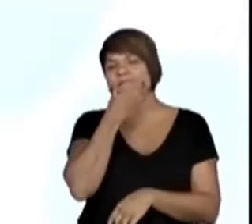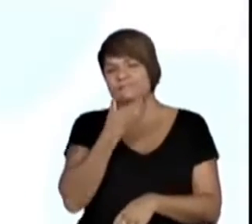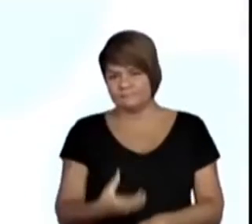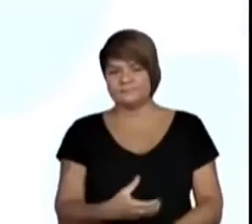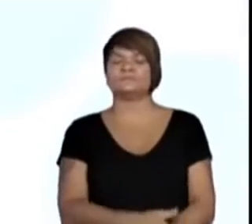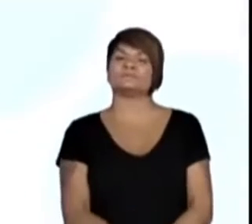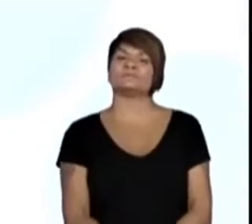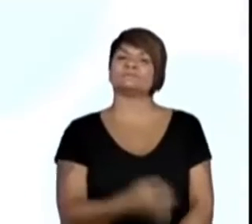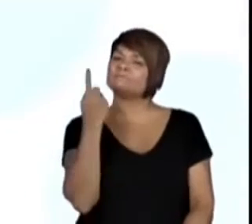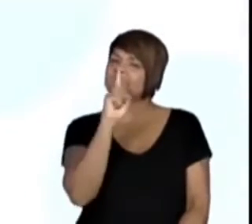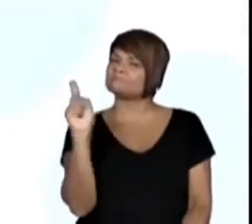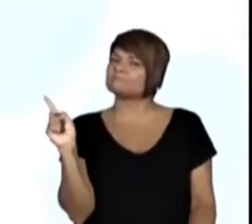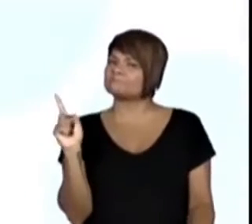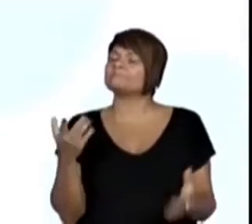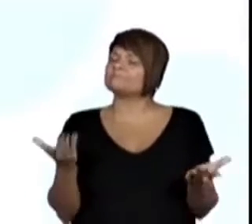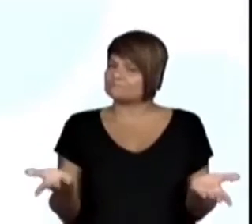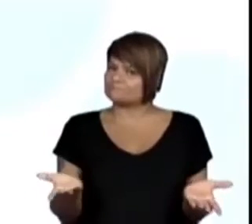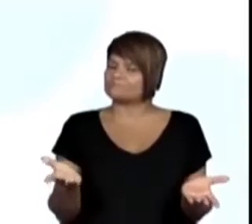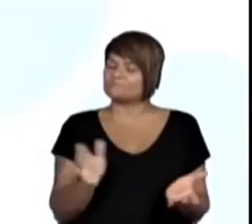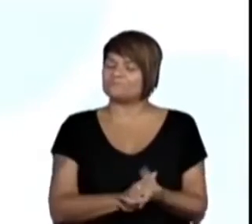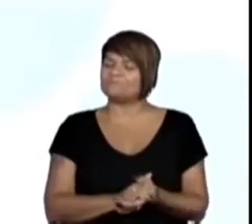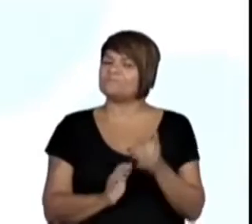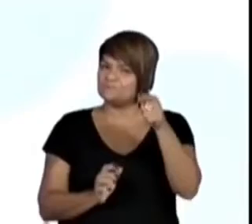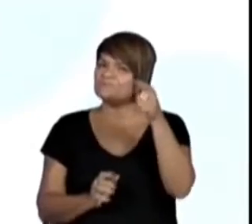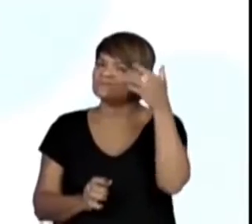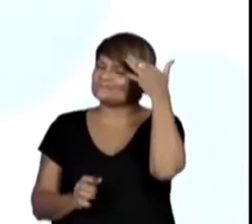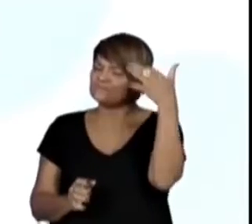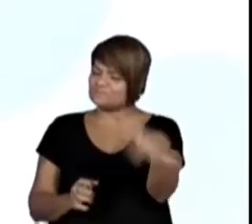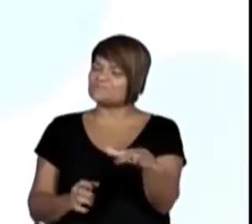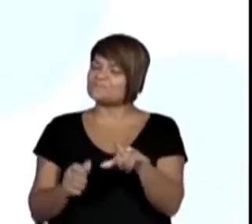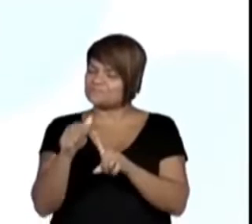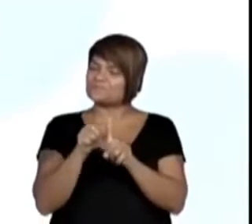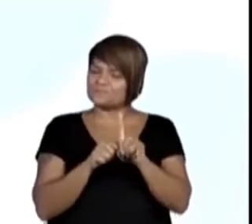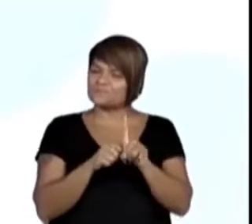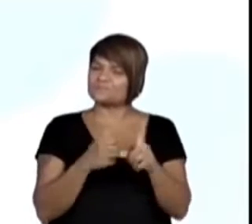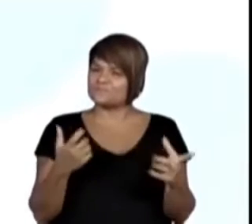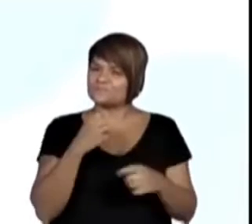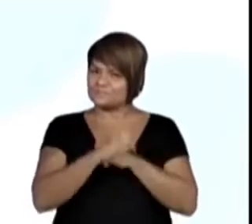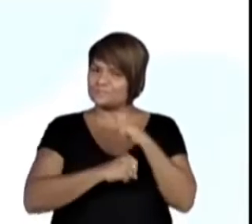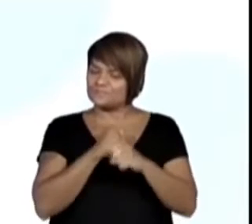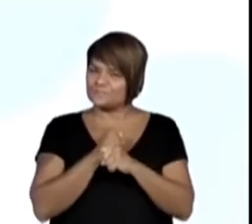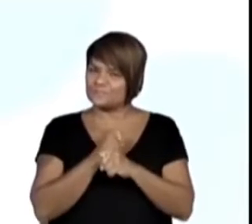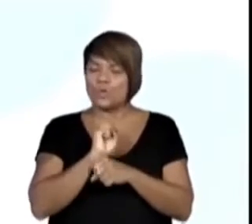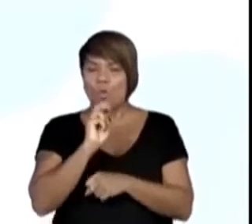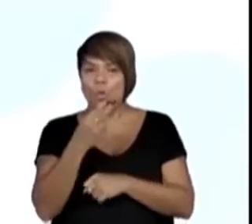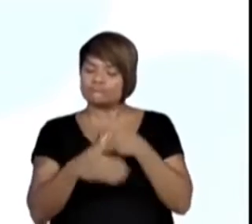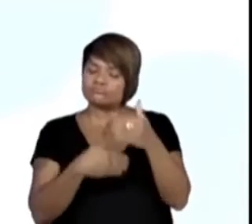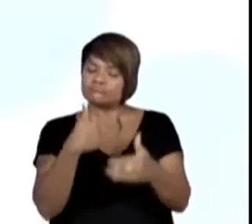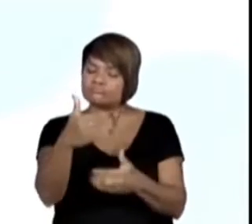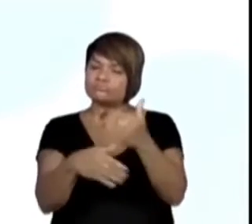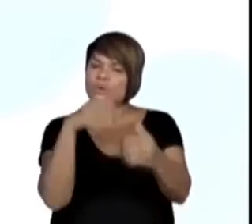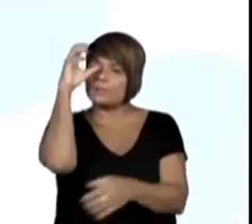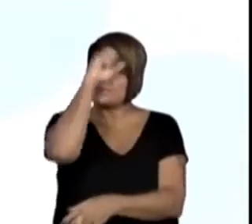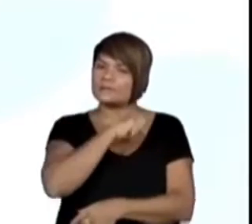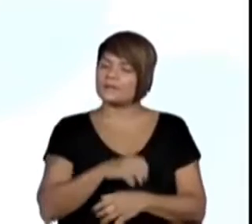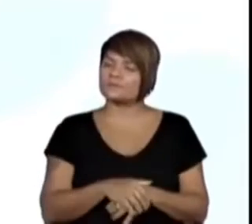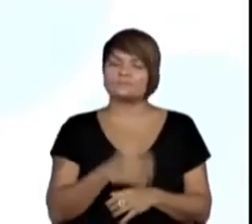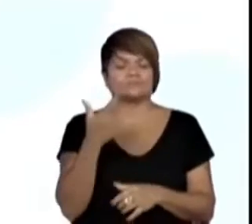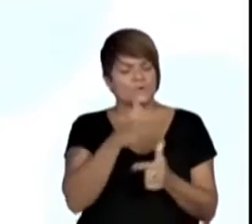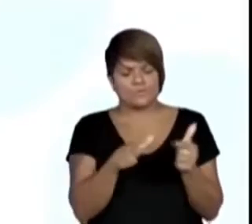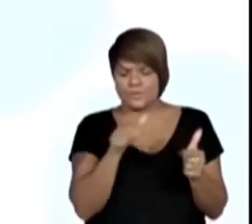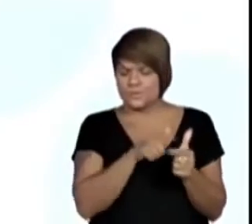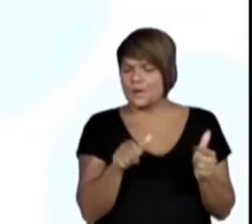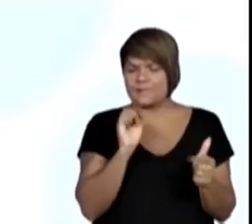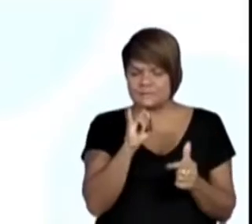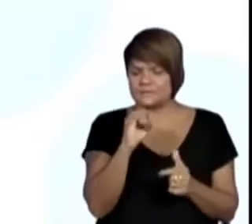bem, pessoal. É isso aí. Vocês já sabem os meses do ano? Ou ainda estão aprendendo? Não tem problema